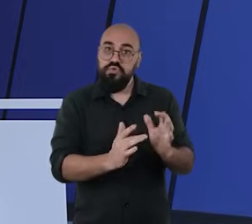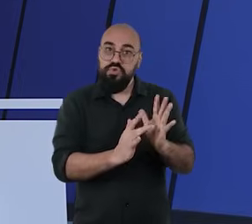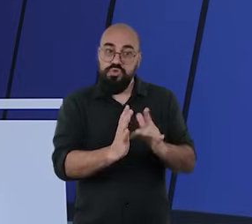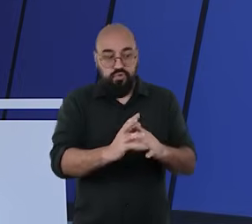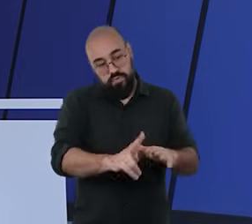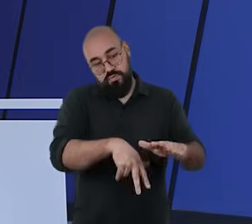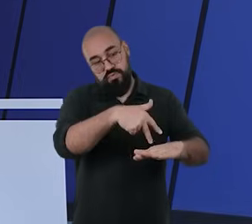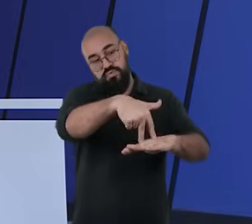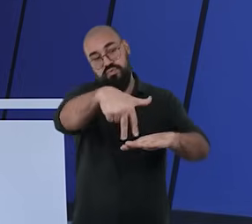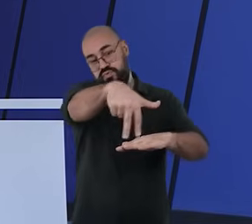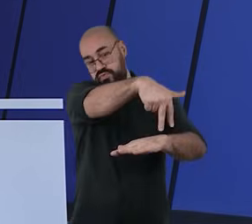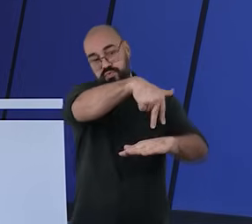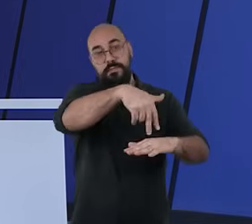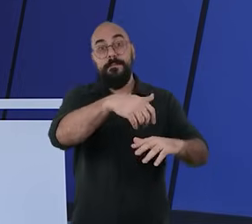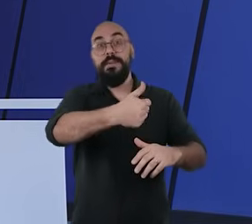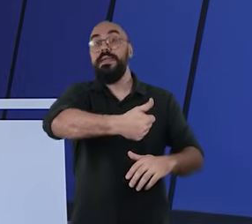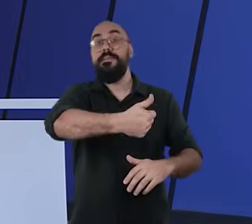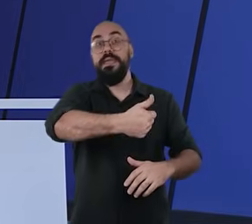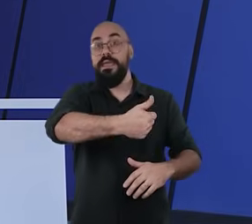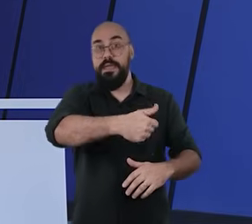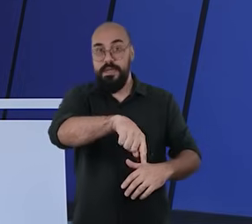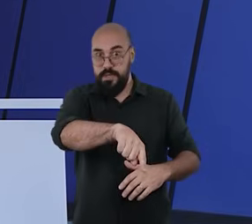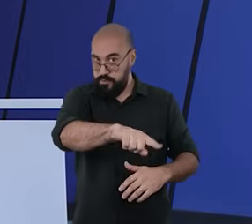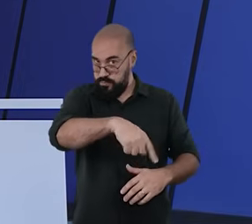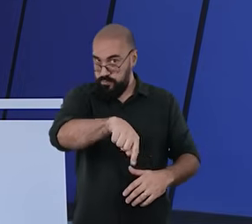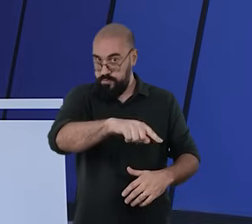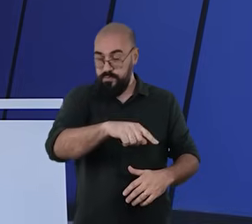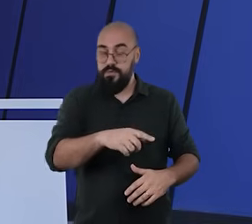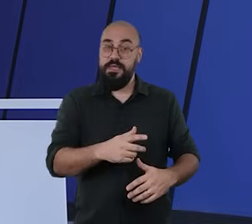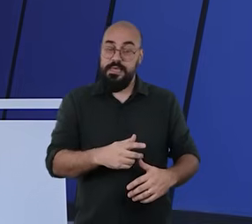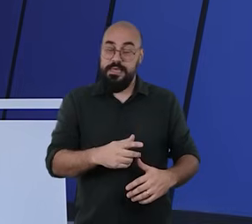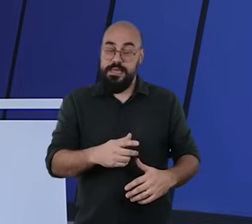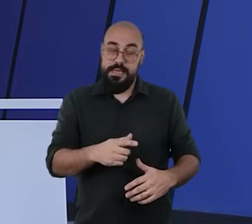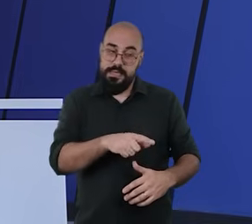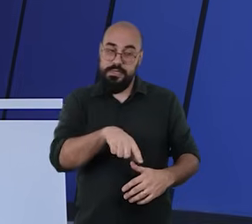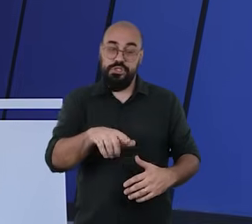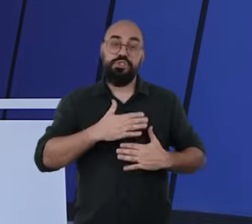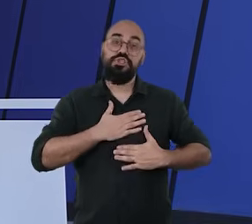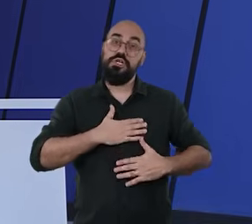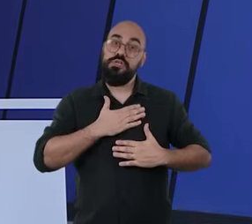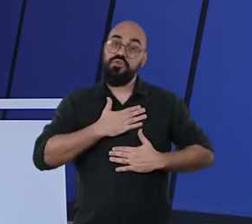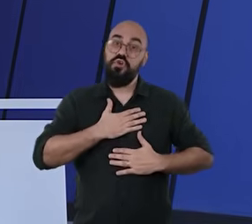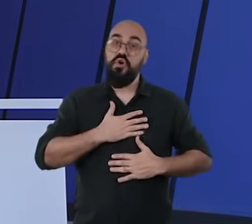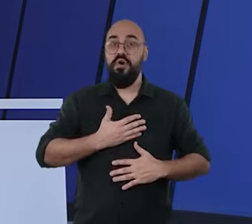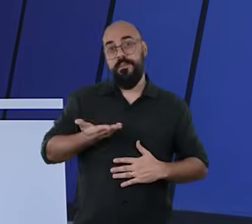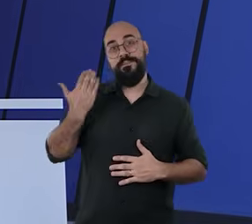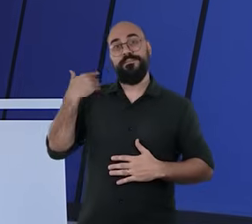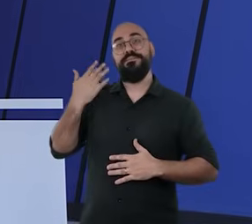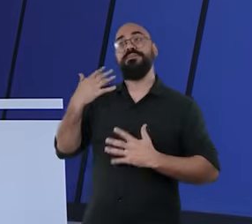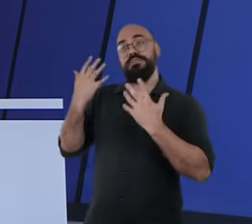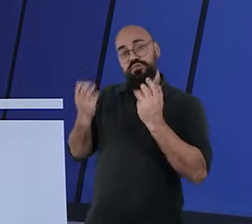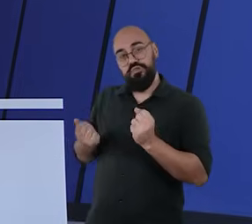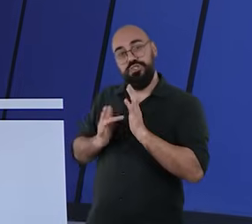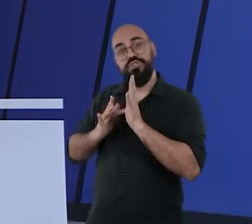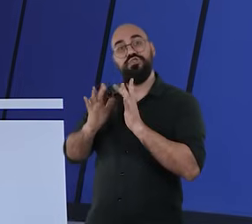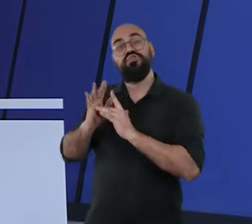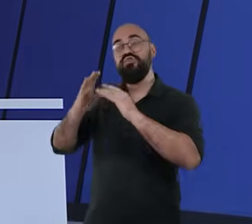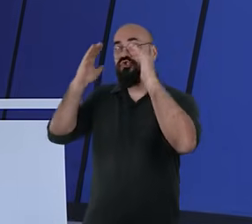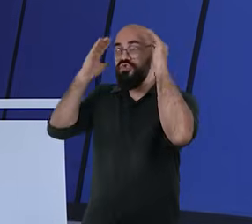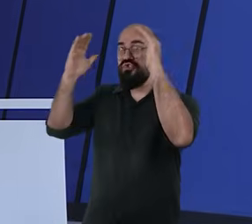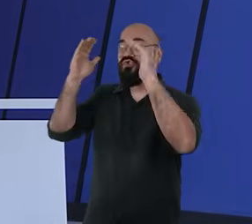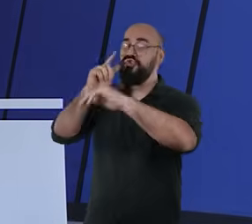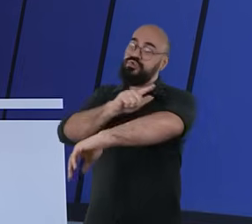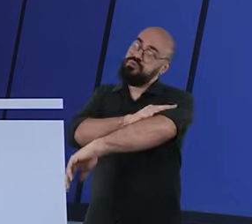primeiro. Aqueles que descansaram na fé, que terminaram a batalha ao lado do